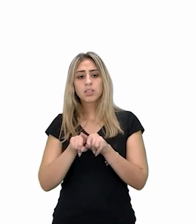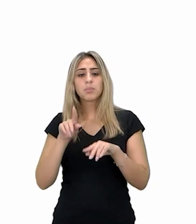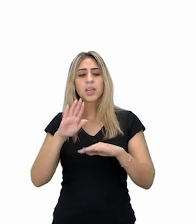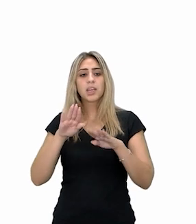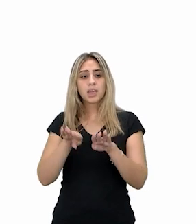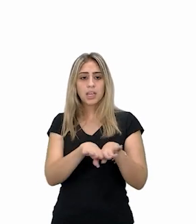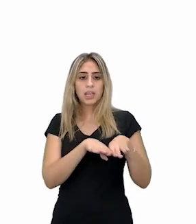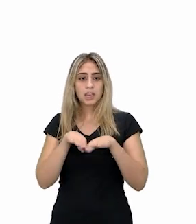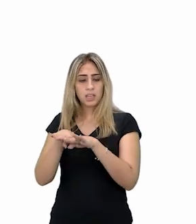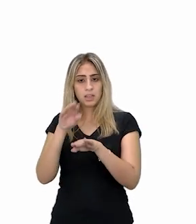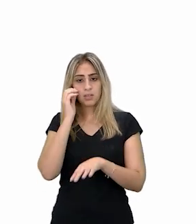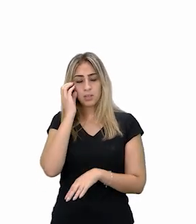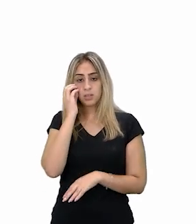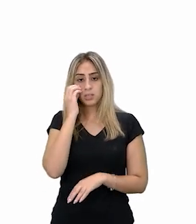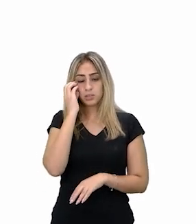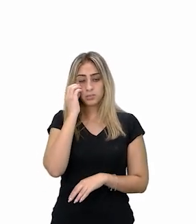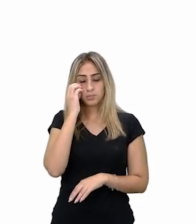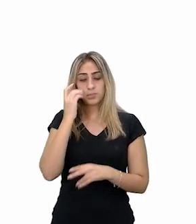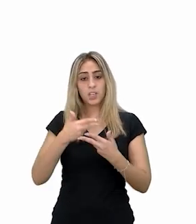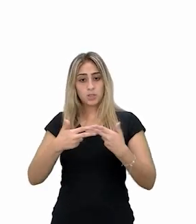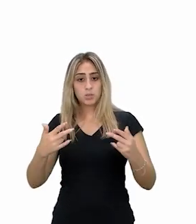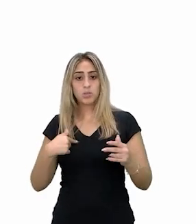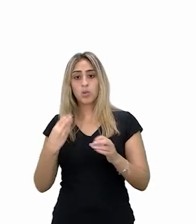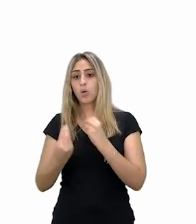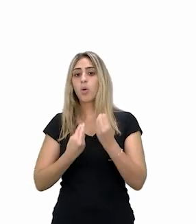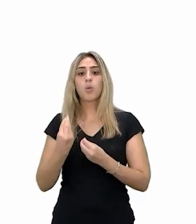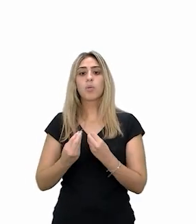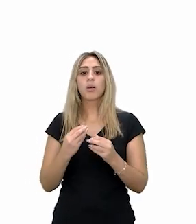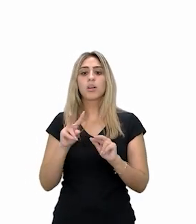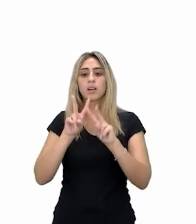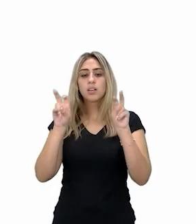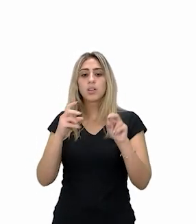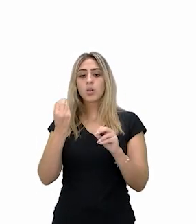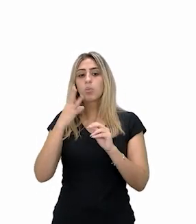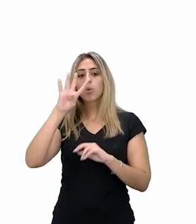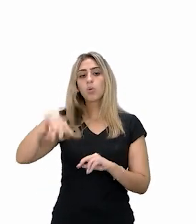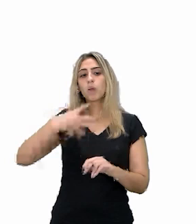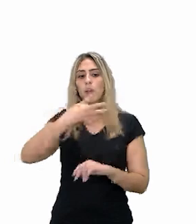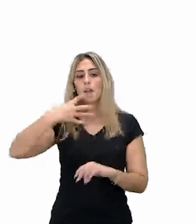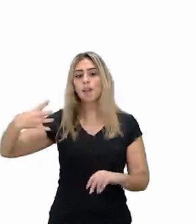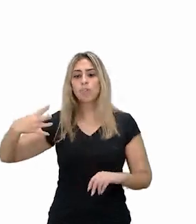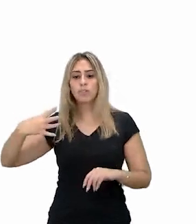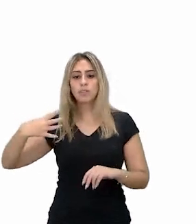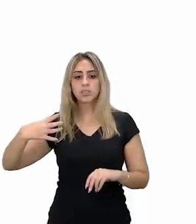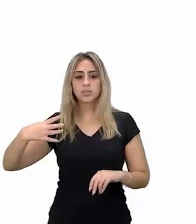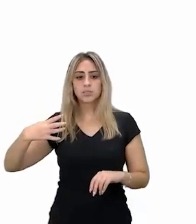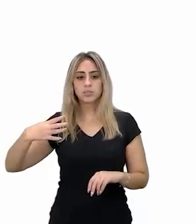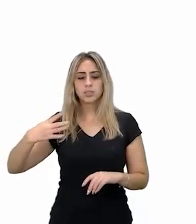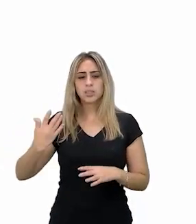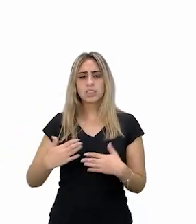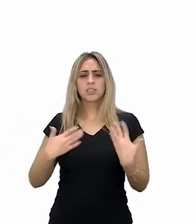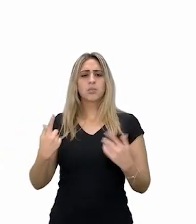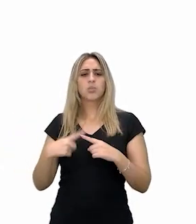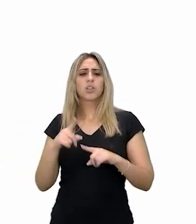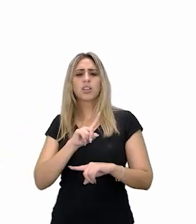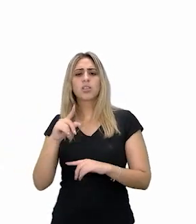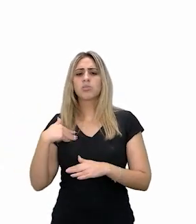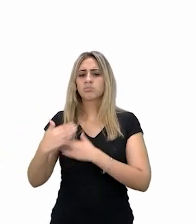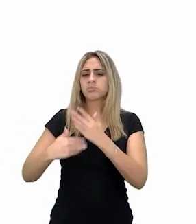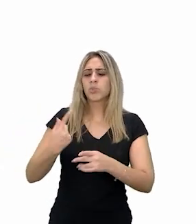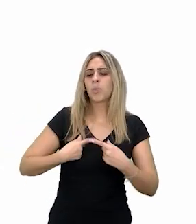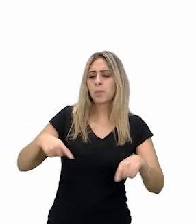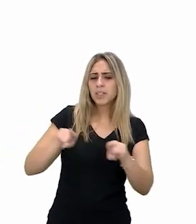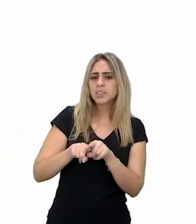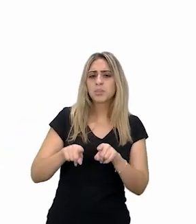equilíbrio das reações, mas com um gráfico. E aí eu chamo, né, por que não a gente desenvolver uma